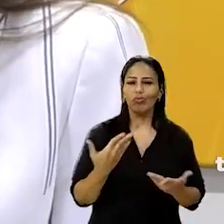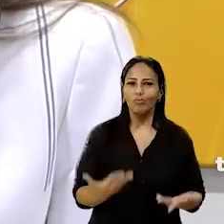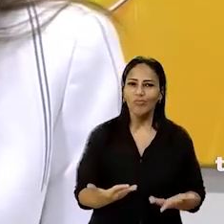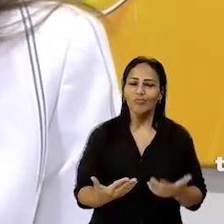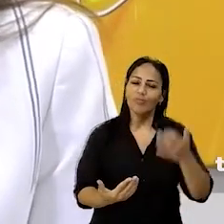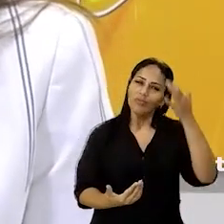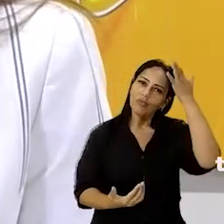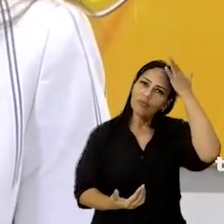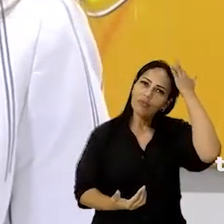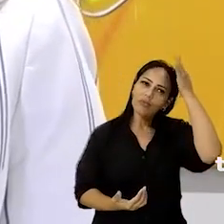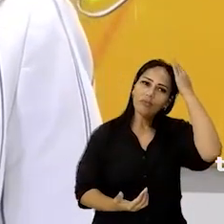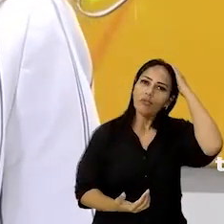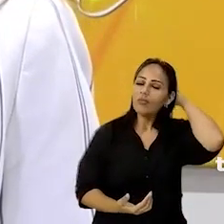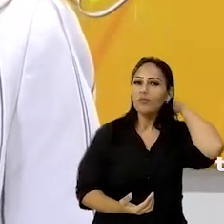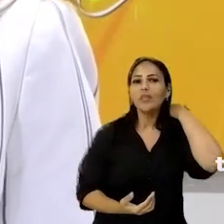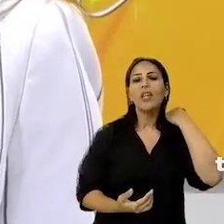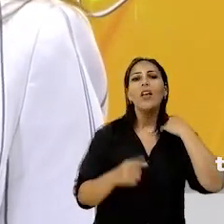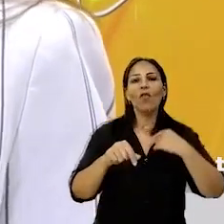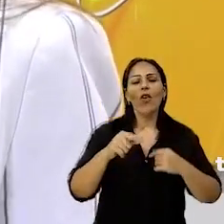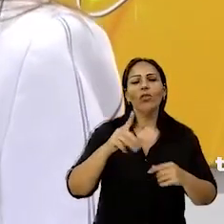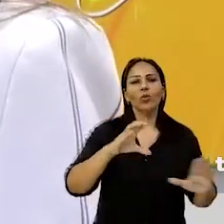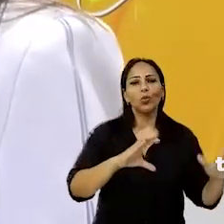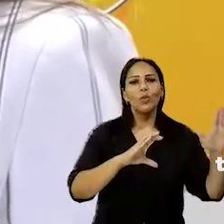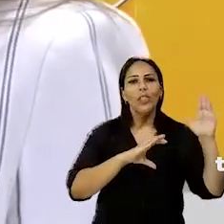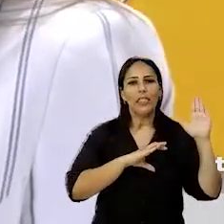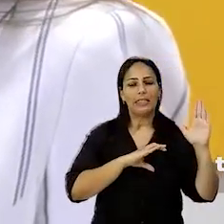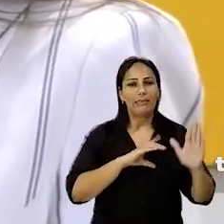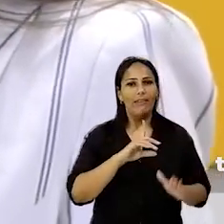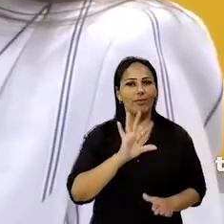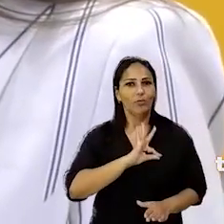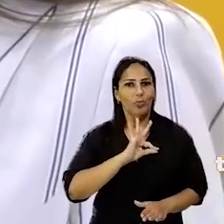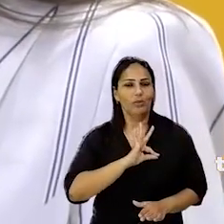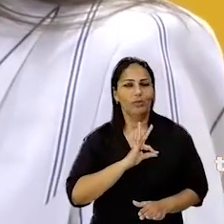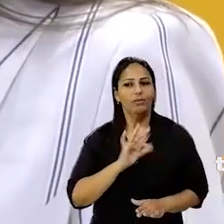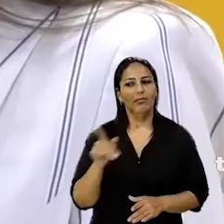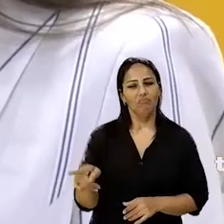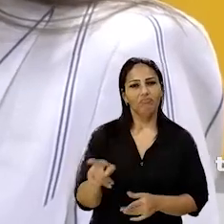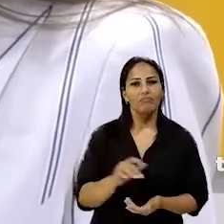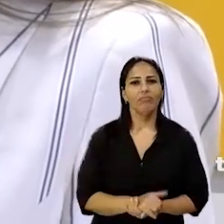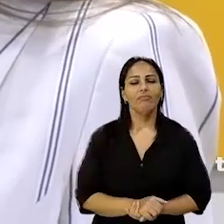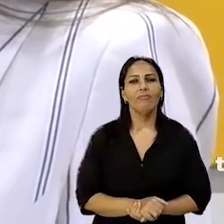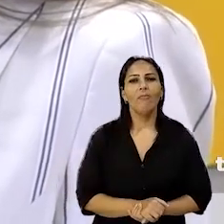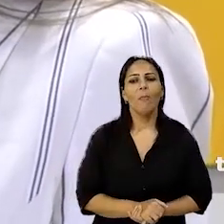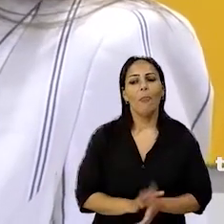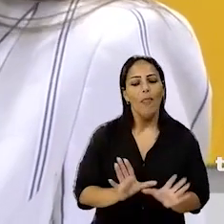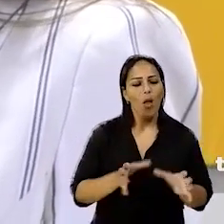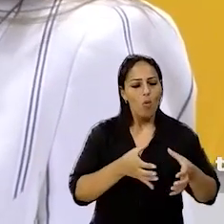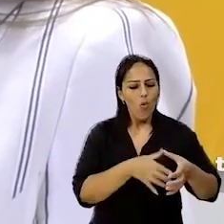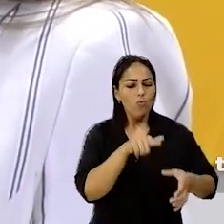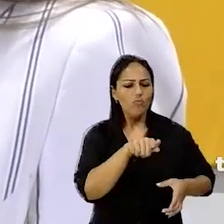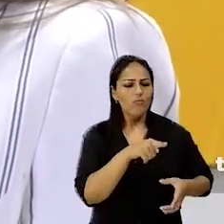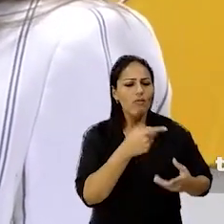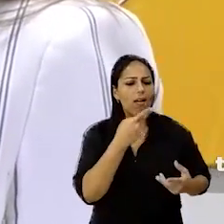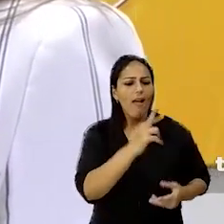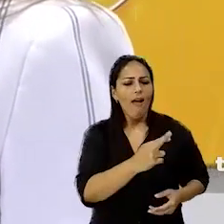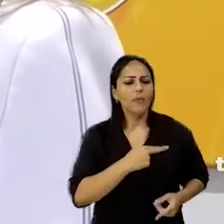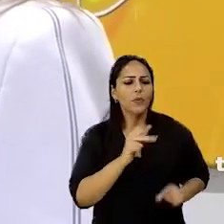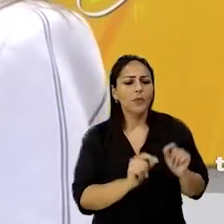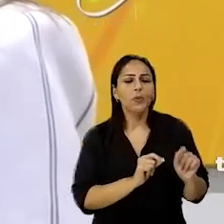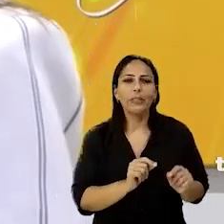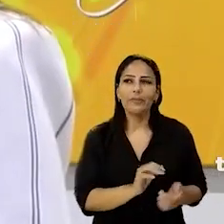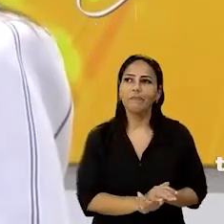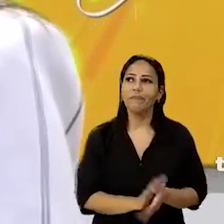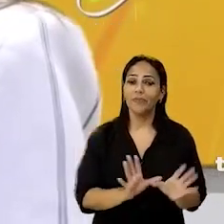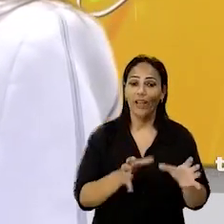pedido de direito de resposta foi do candidato Cabo Alexandre. A comissão jurídica decidiu o quê, doutora?